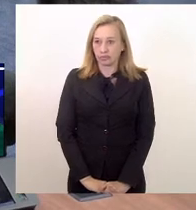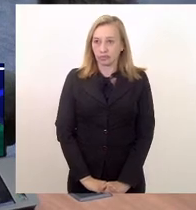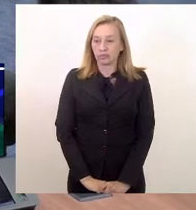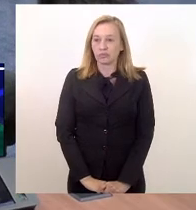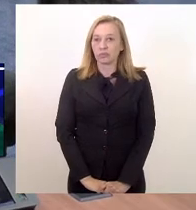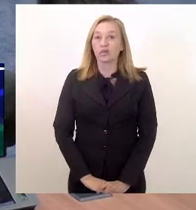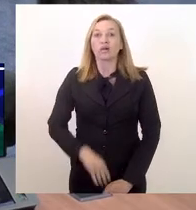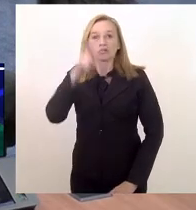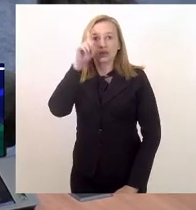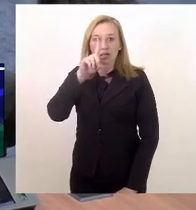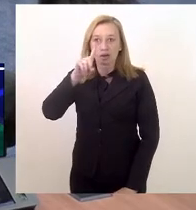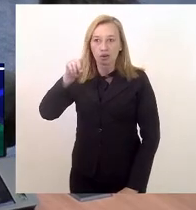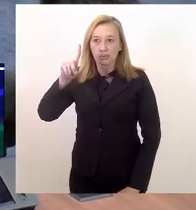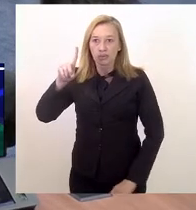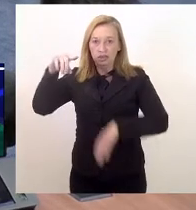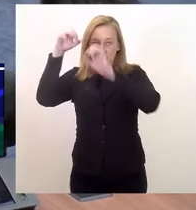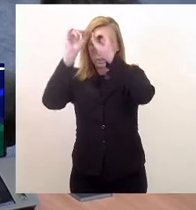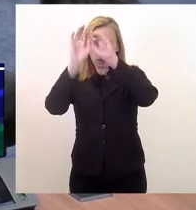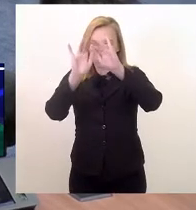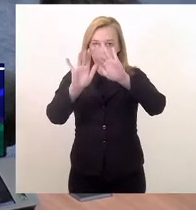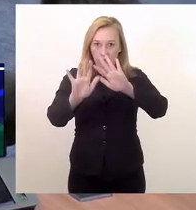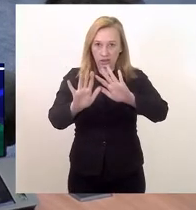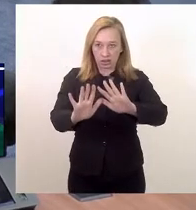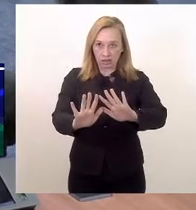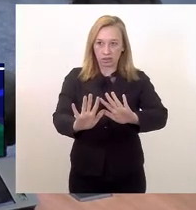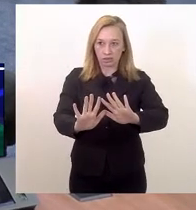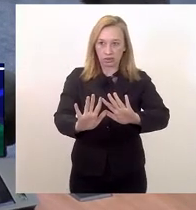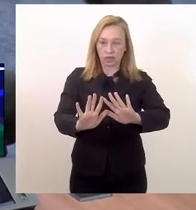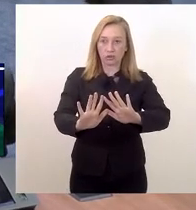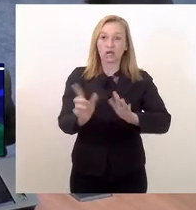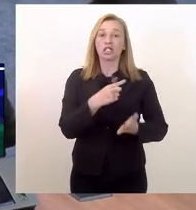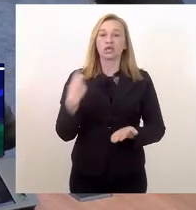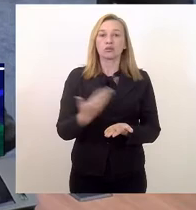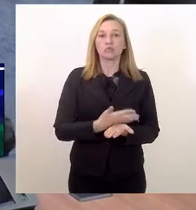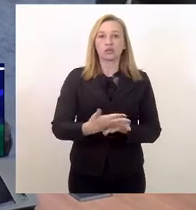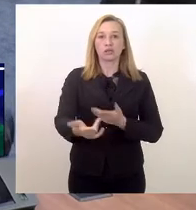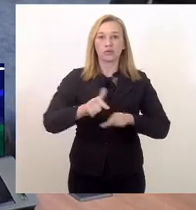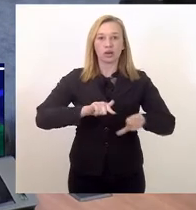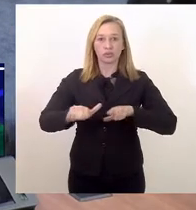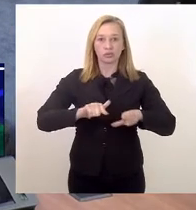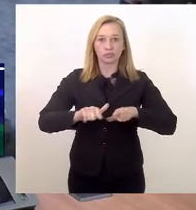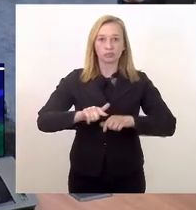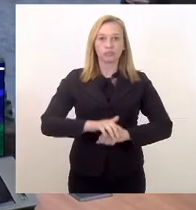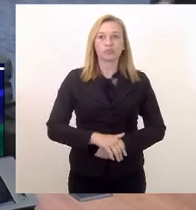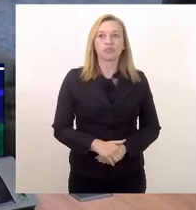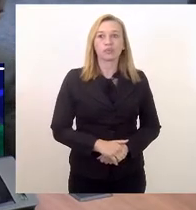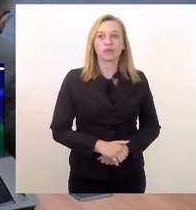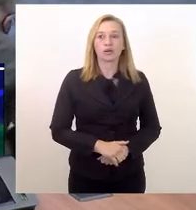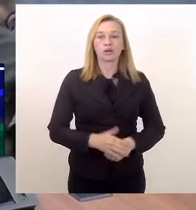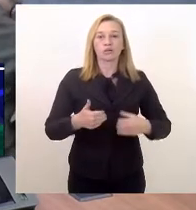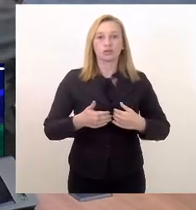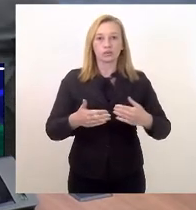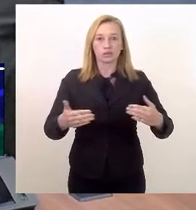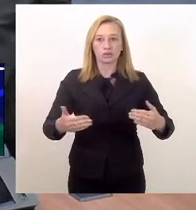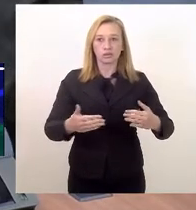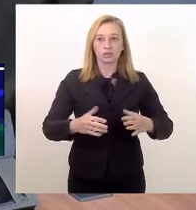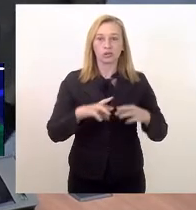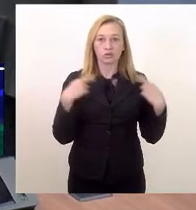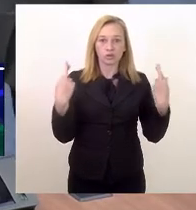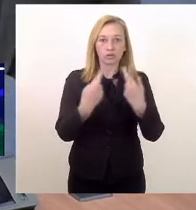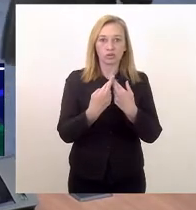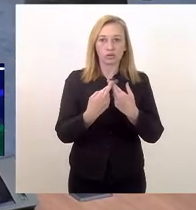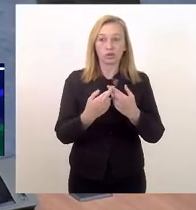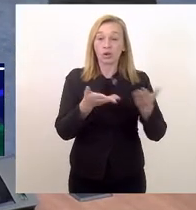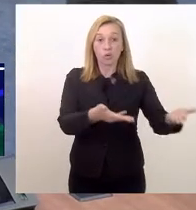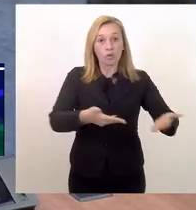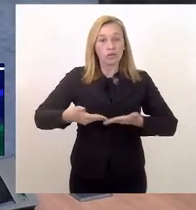Havendo número legal e sobre a proteção de Deus, iniciamos nosso trabalho. Está aberta a sessão. A presidência